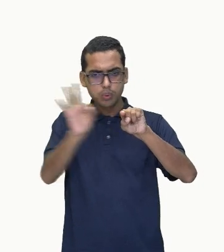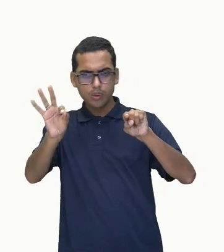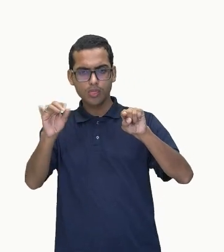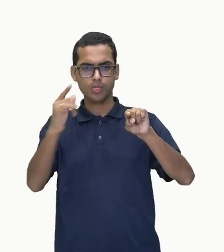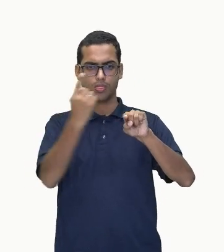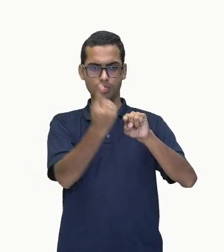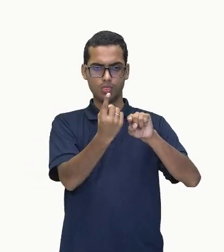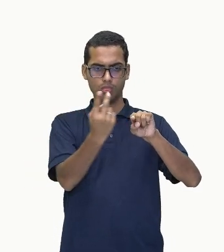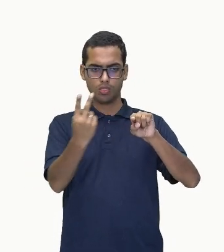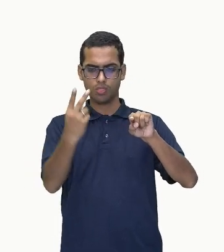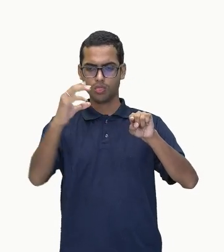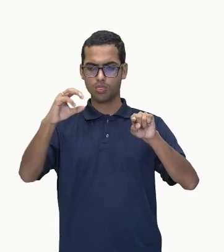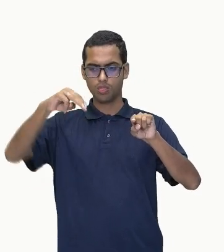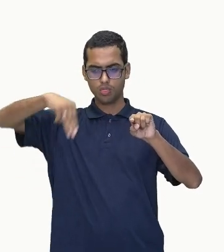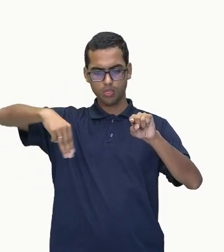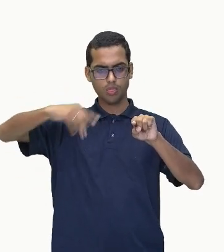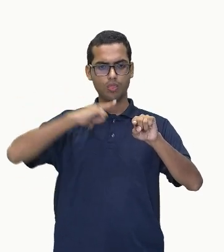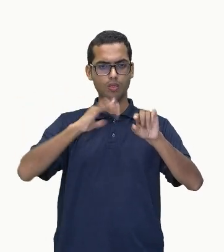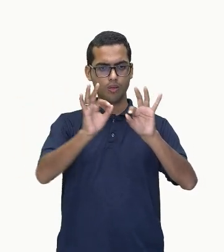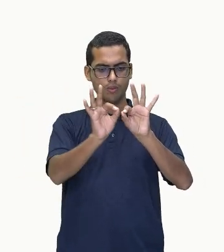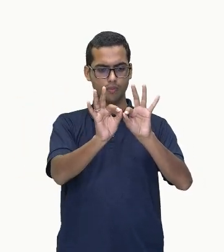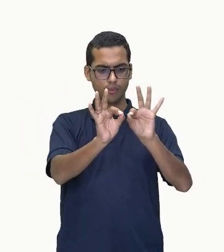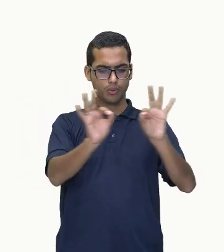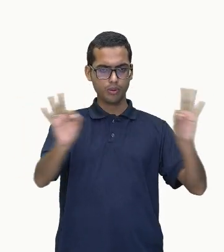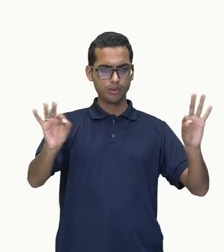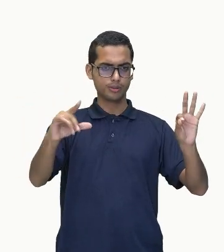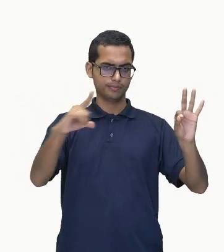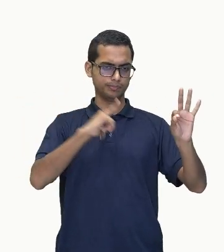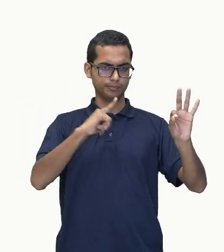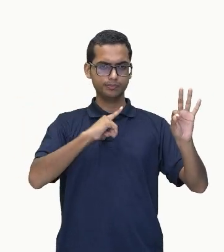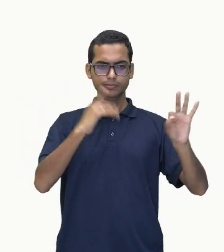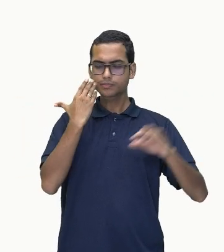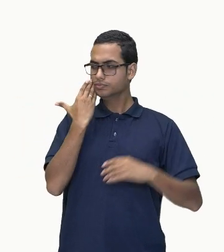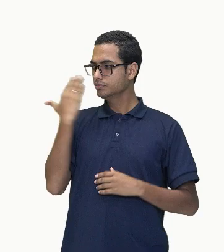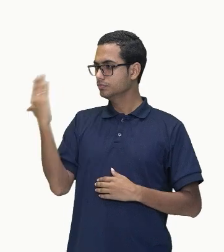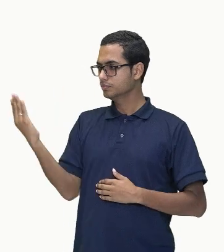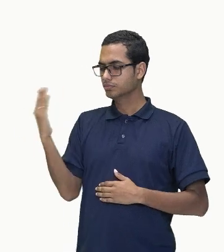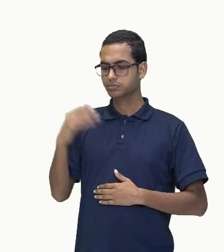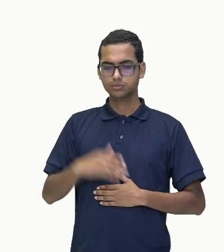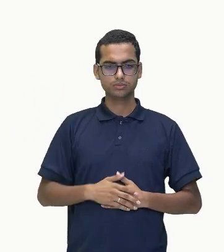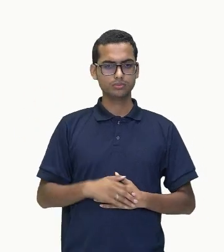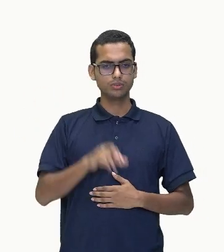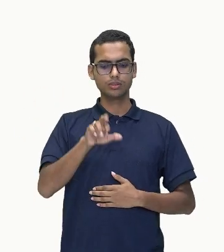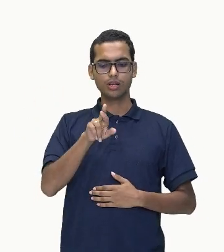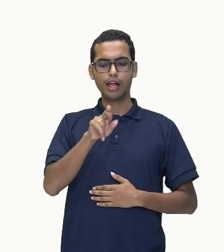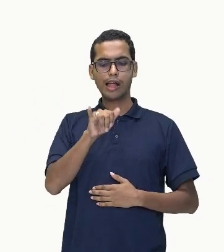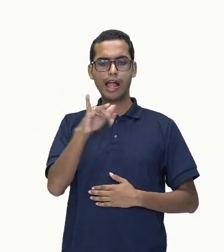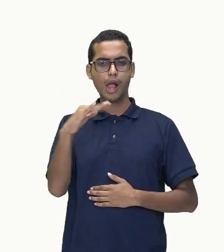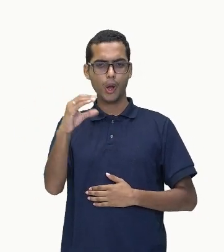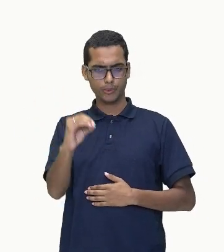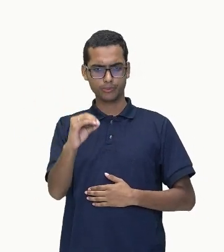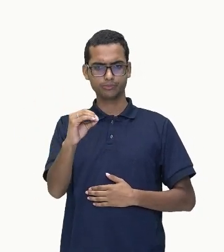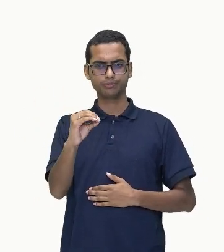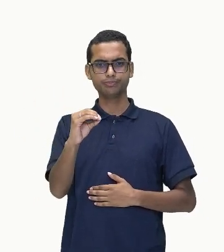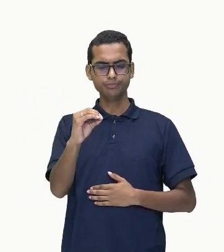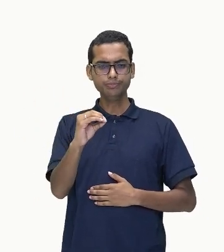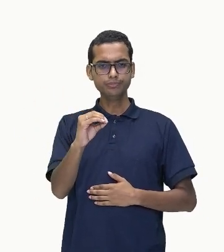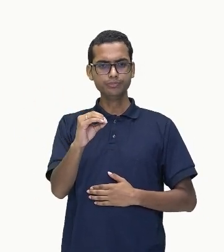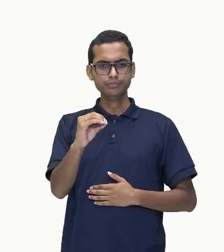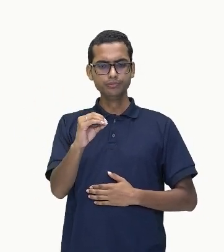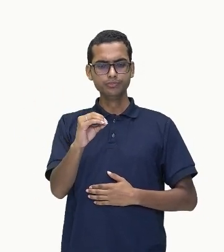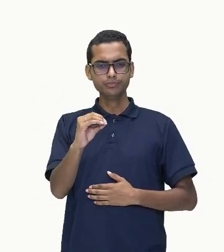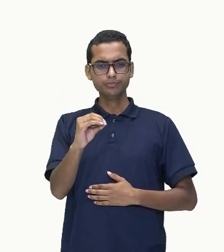seja, o raio, né, é metade do diâmetro. Então, eu posso escrever dessa forma aqui também. Ó. Raio